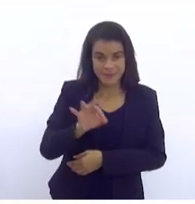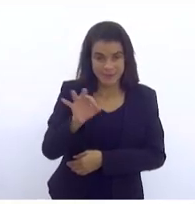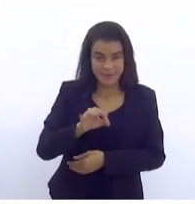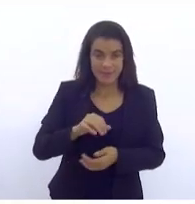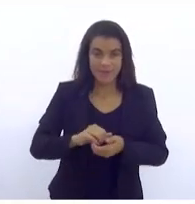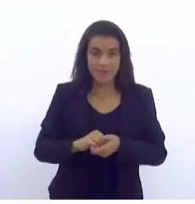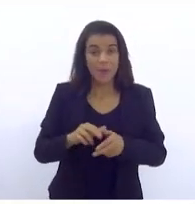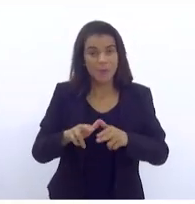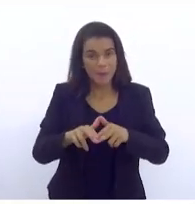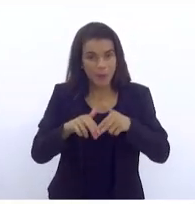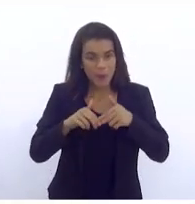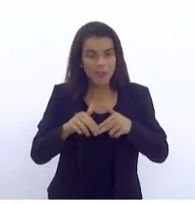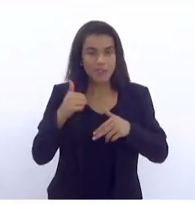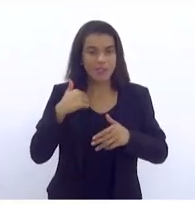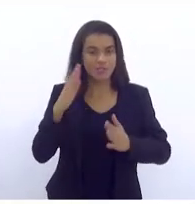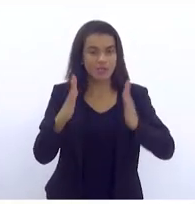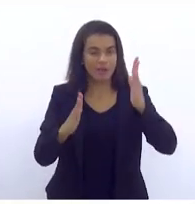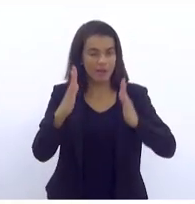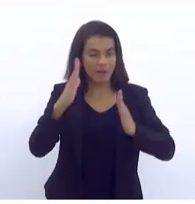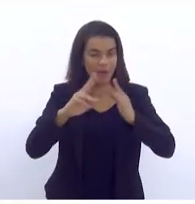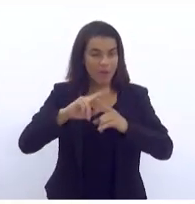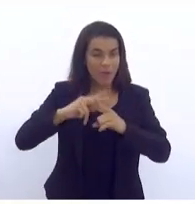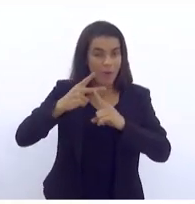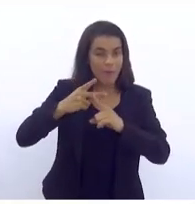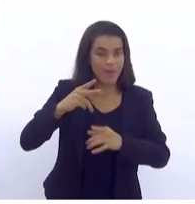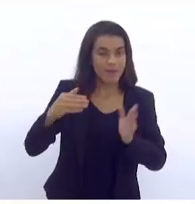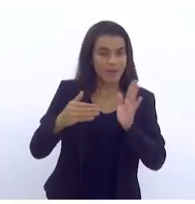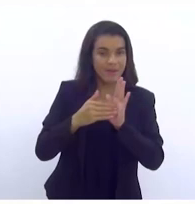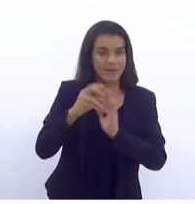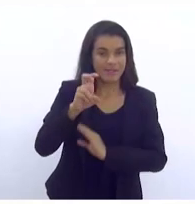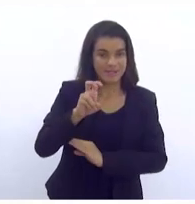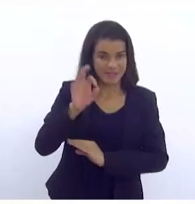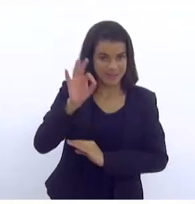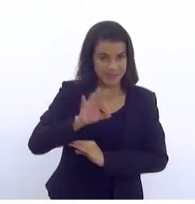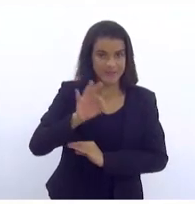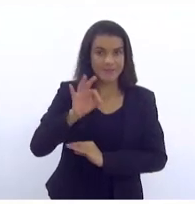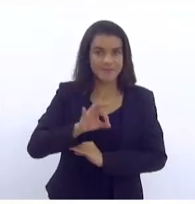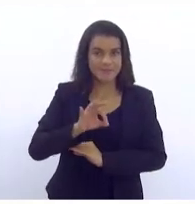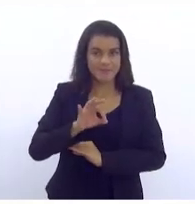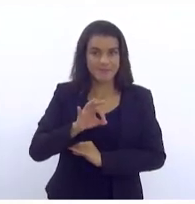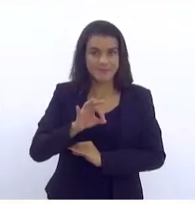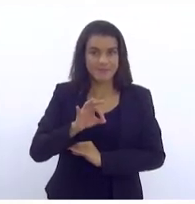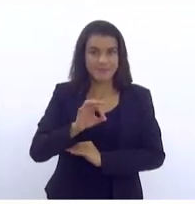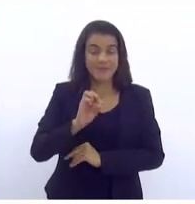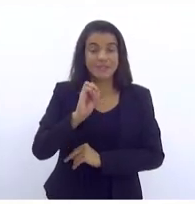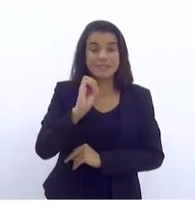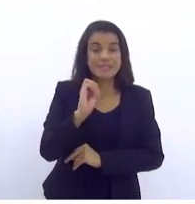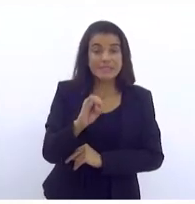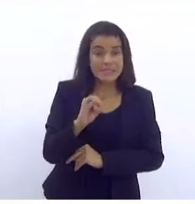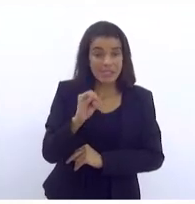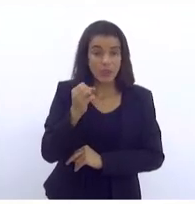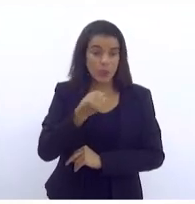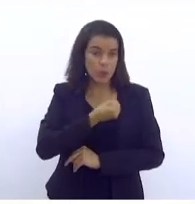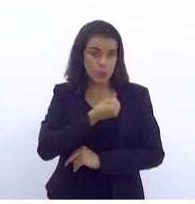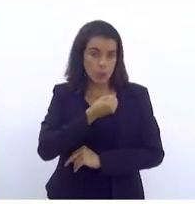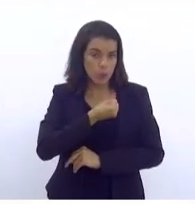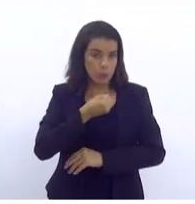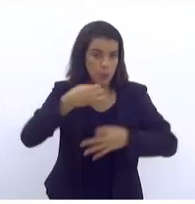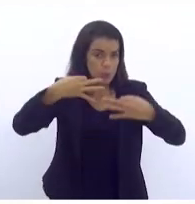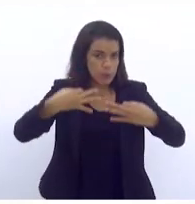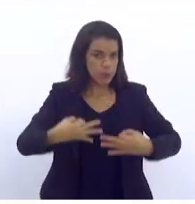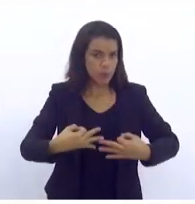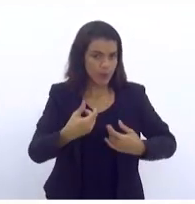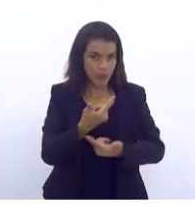e por isso que a gente previu Esse aumento até 5% e eh se o número não tá avisado